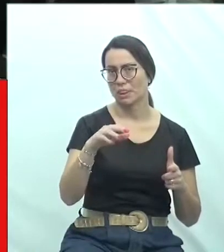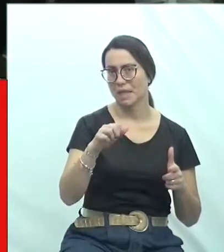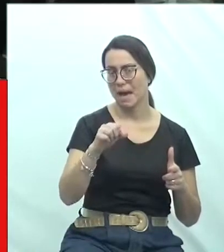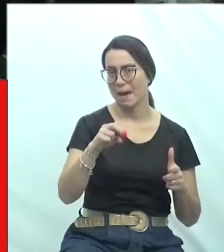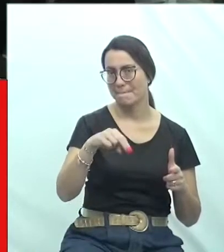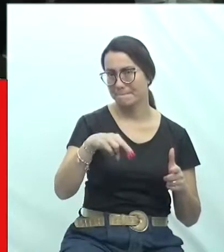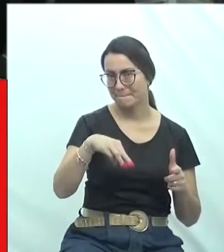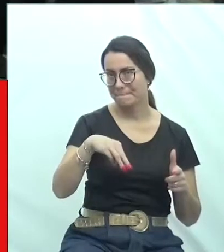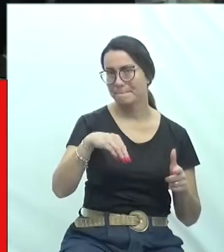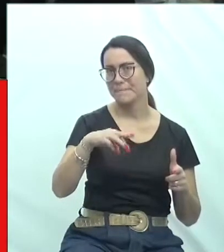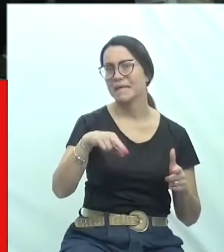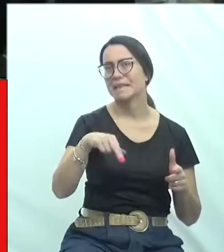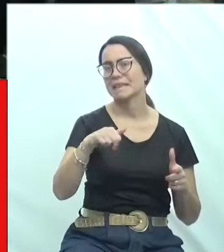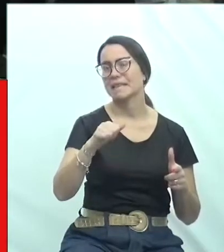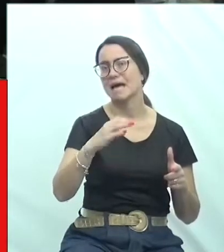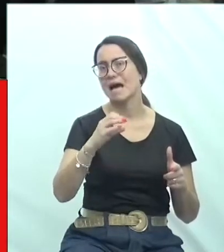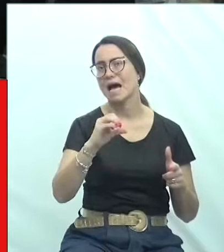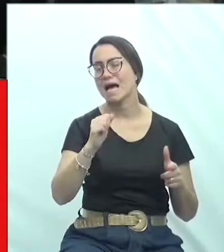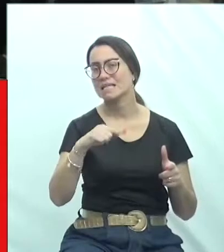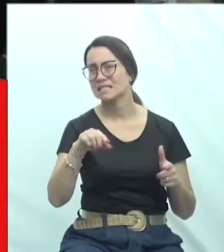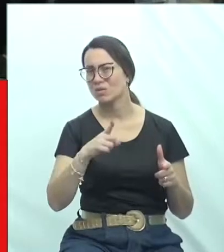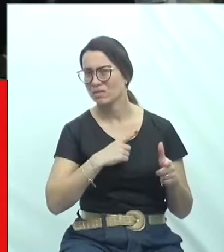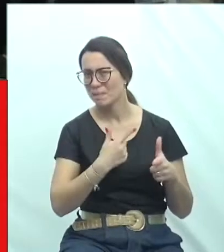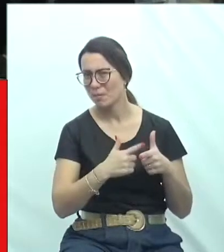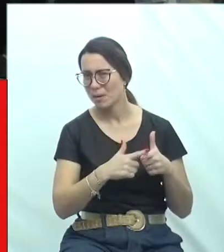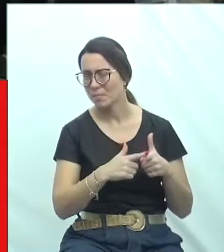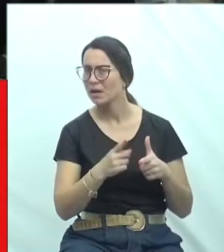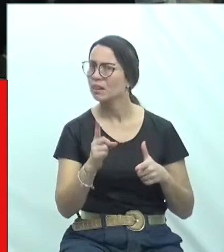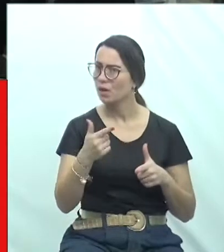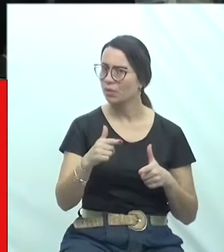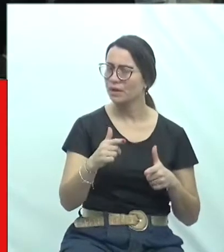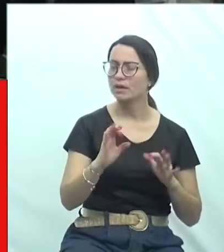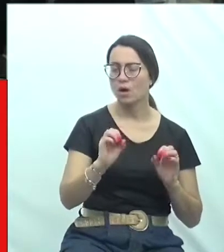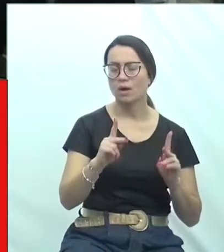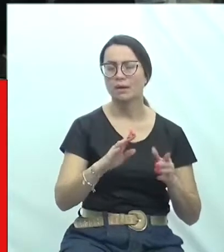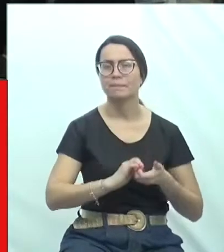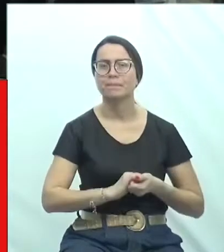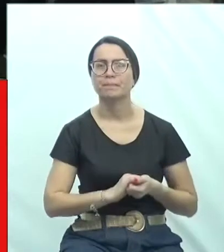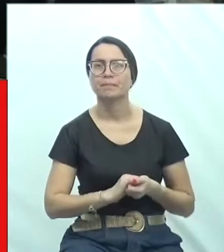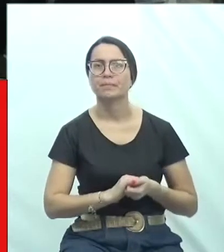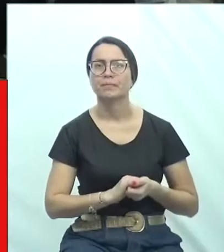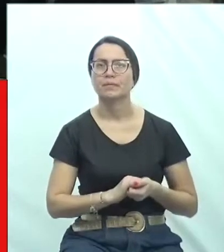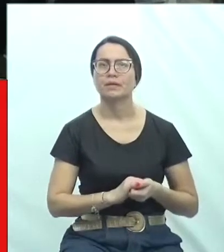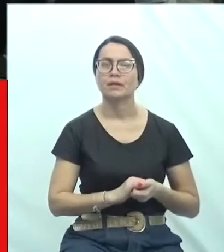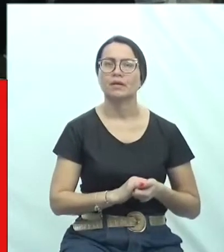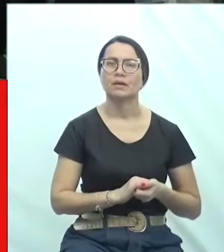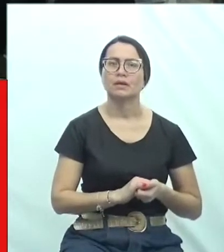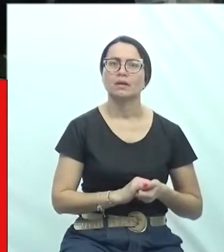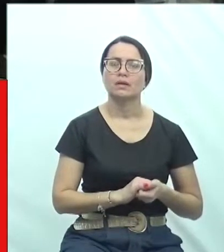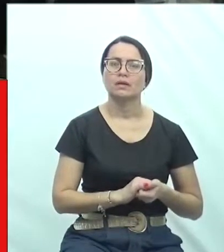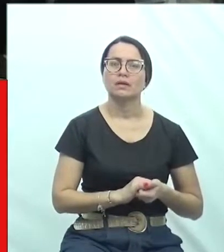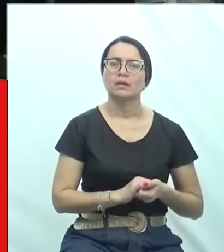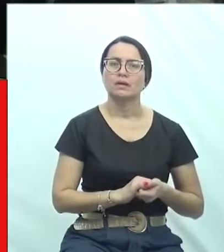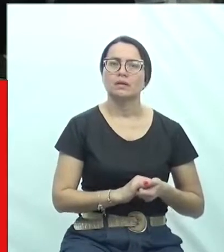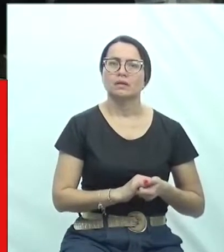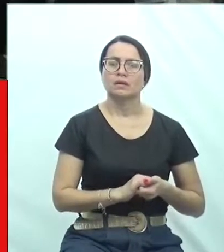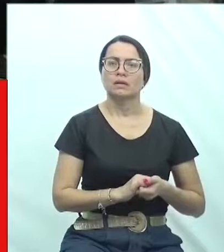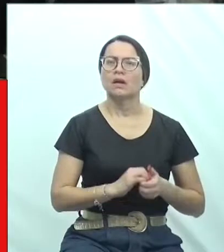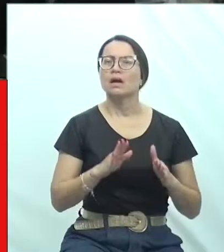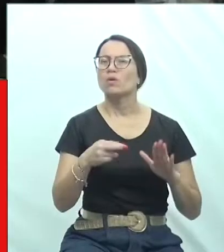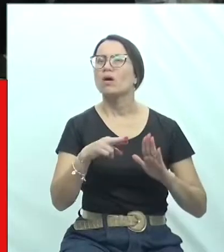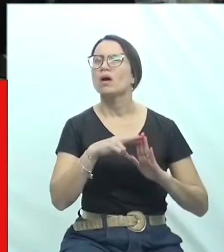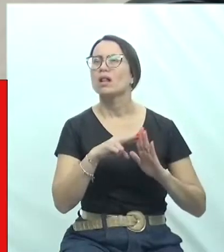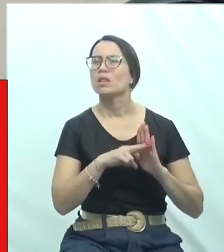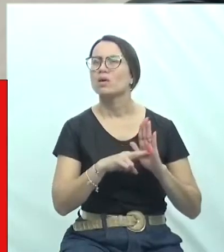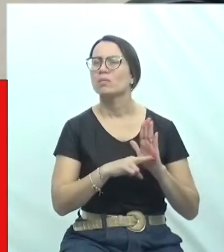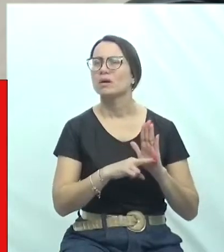é a norma de fabricação desse aparelho aí? Ela está na... Qual é a norma que vocês usam? É uma norma NBR. O número agora